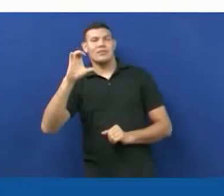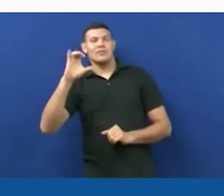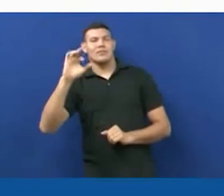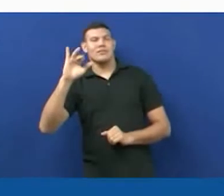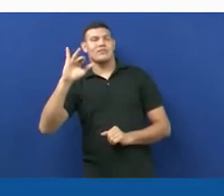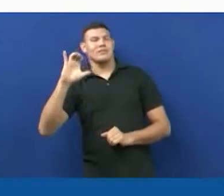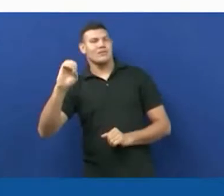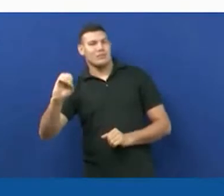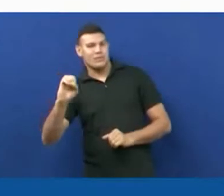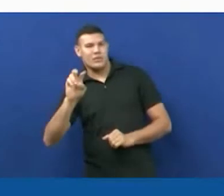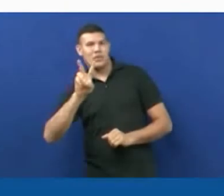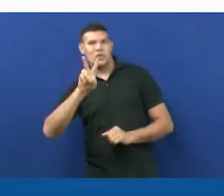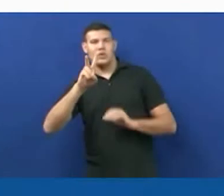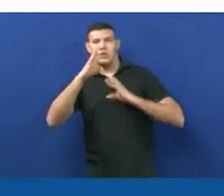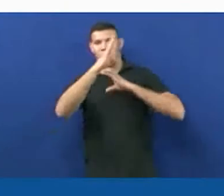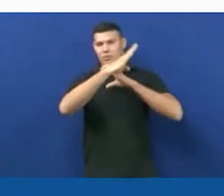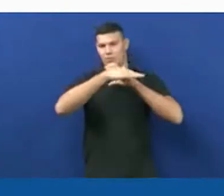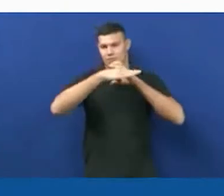Vênus,